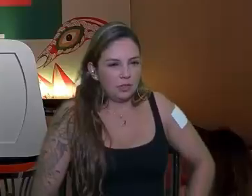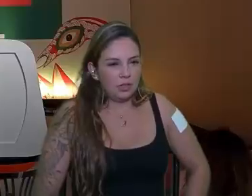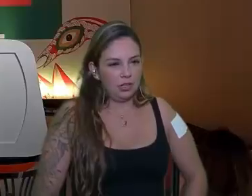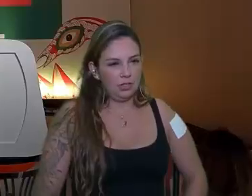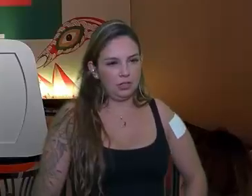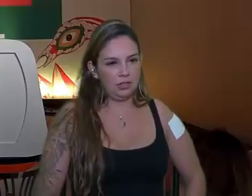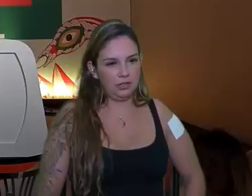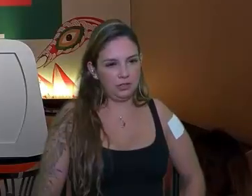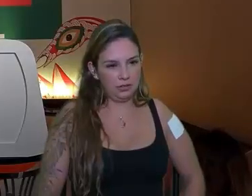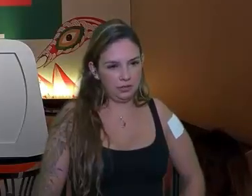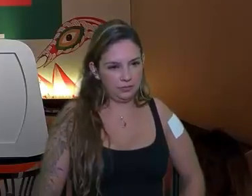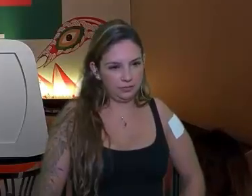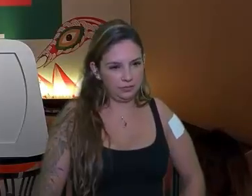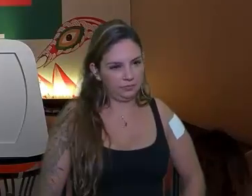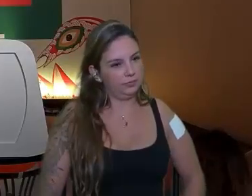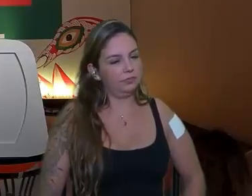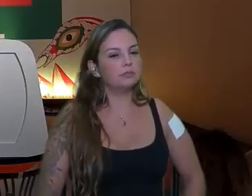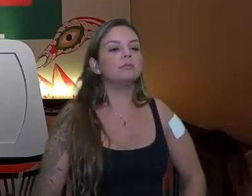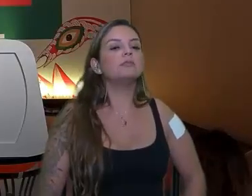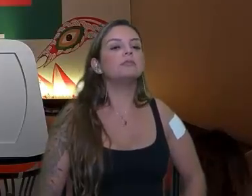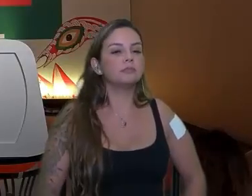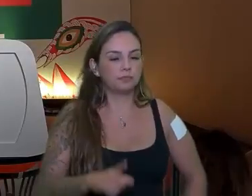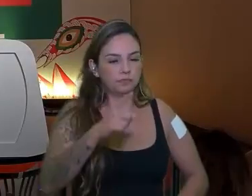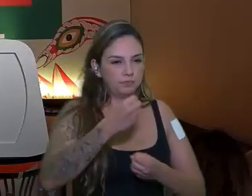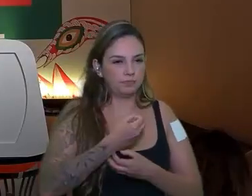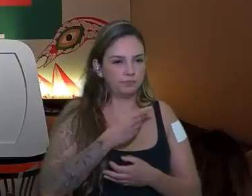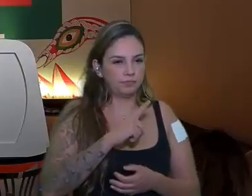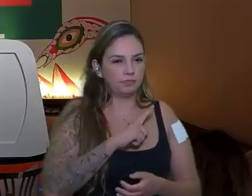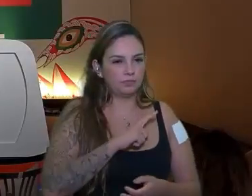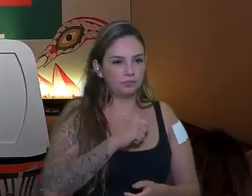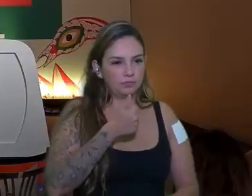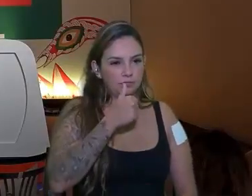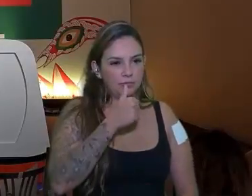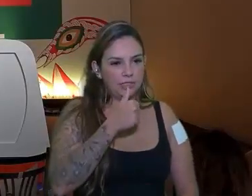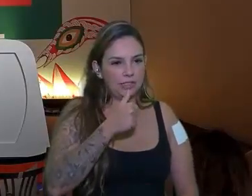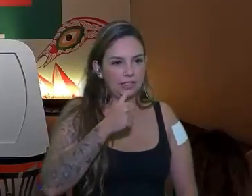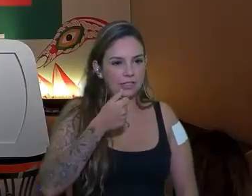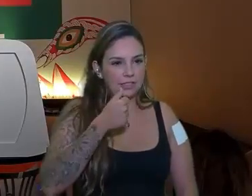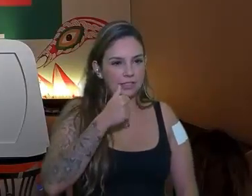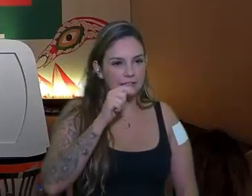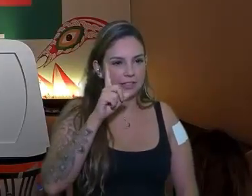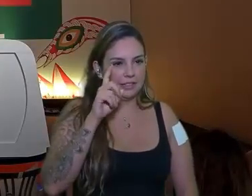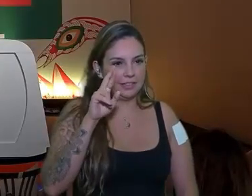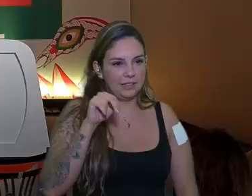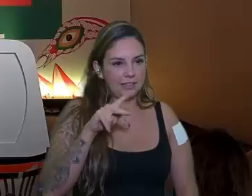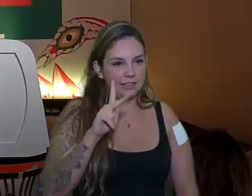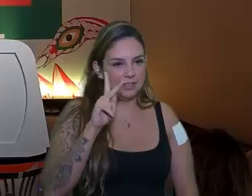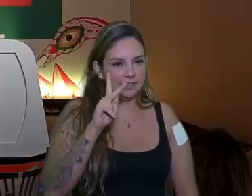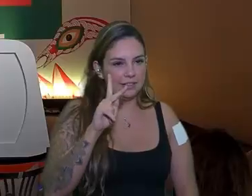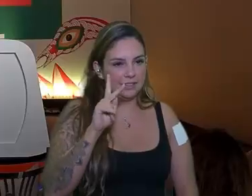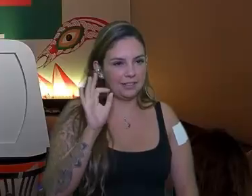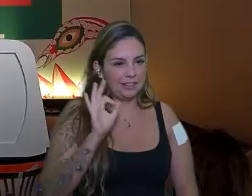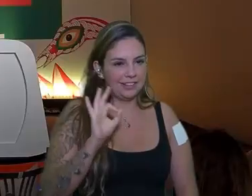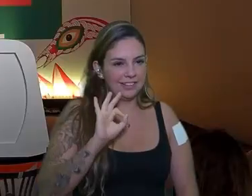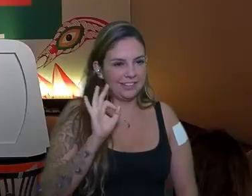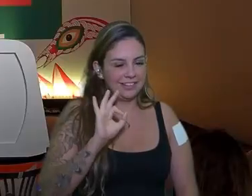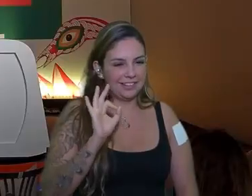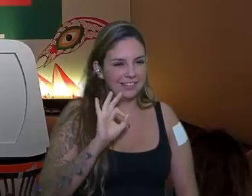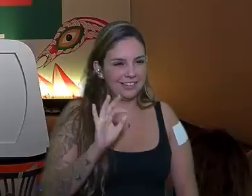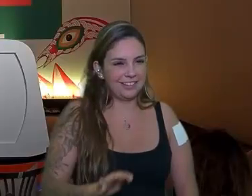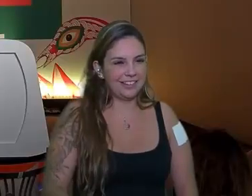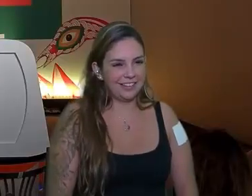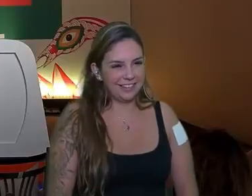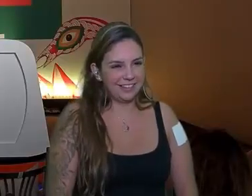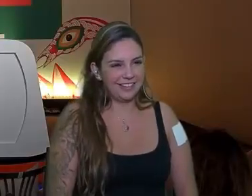quantos poemas seus tem drink? Oi? Quantos poemas seus tem drink? Tem o quê? Drink. Drink? Nenhum. Nenhum, né? Nenhum.